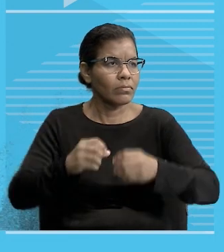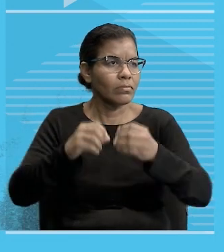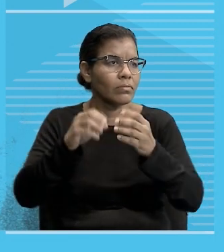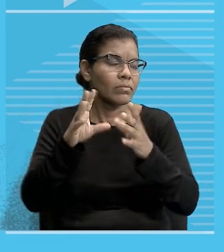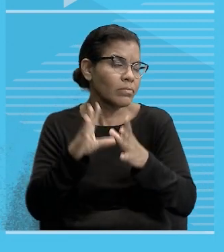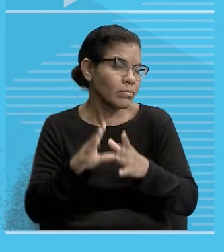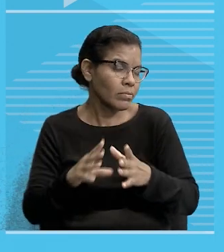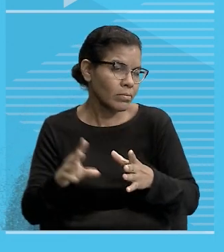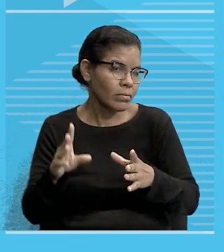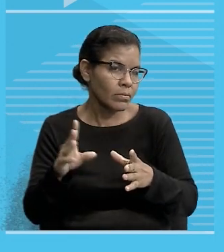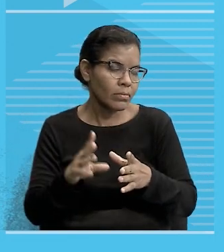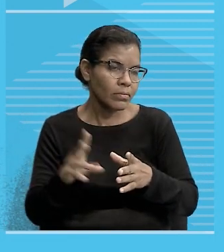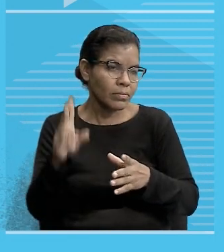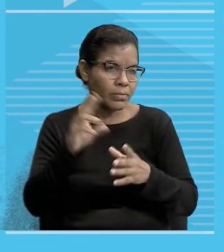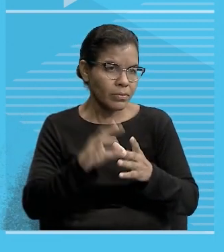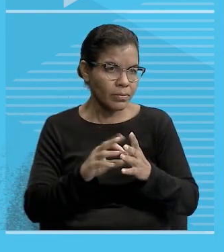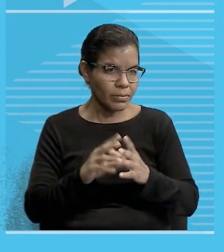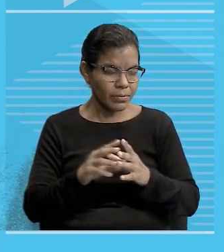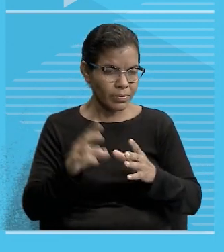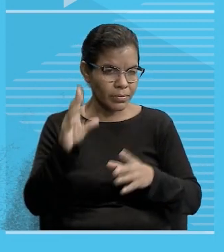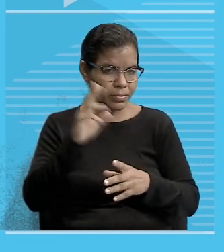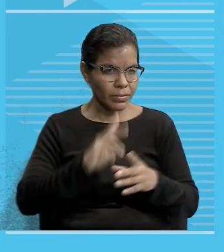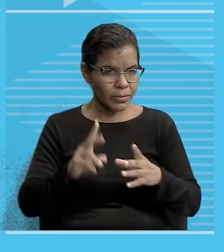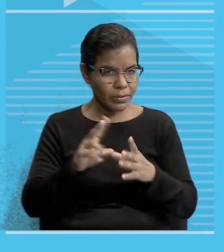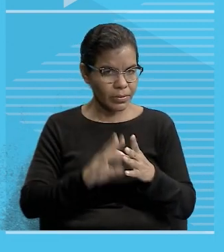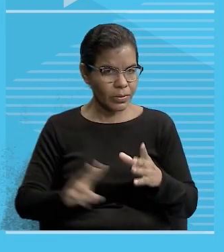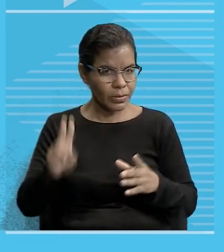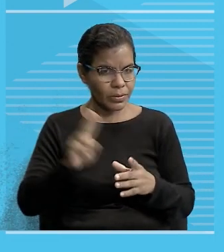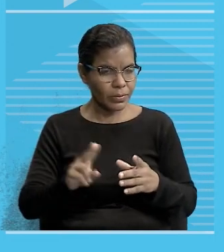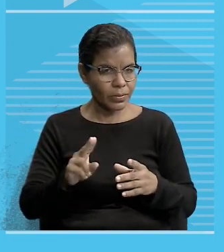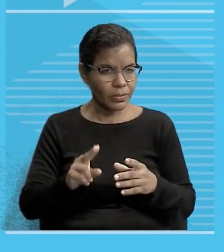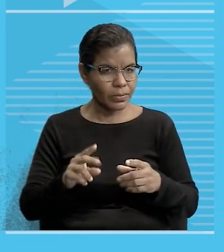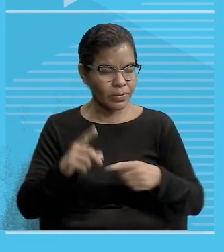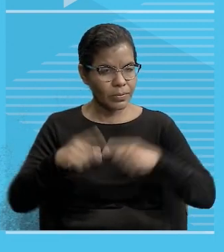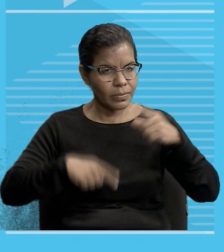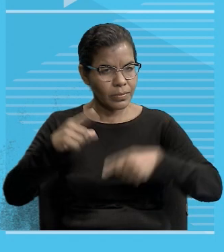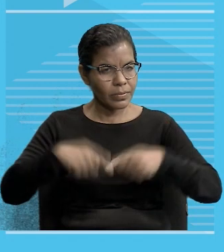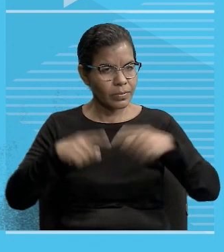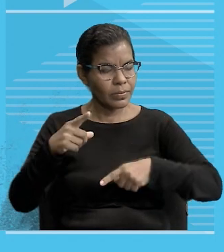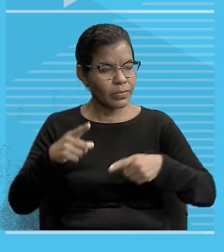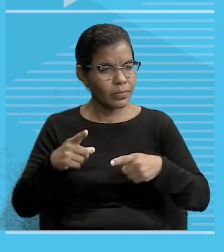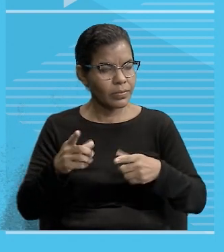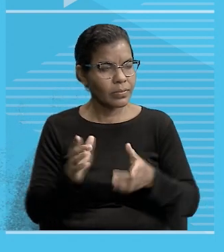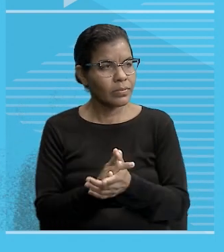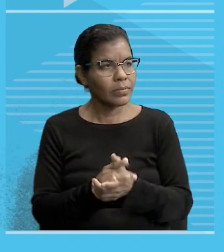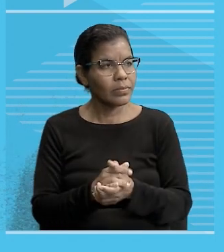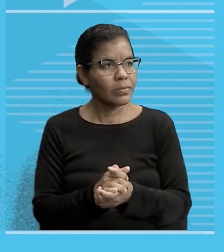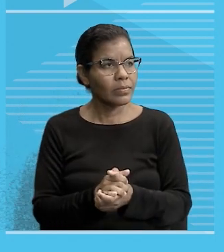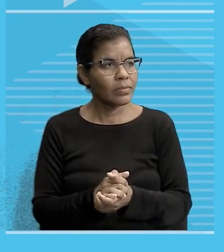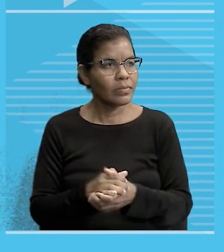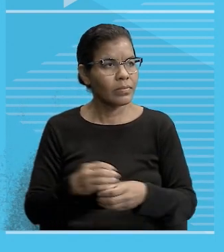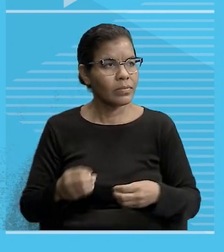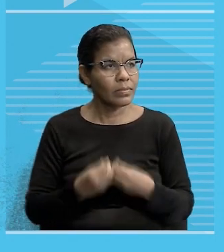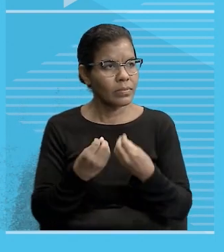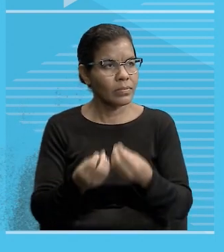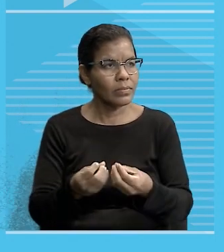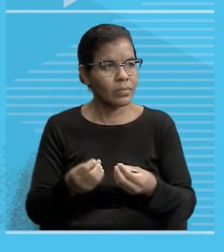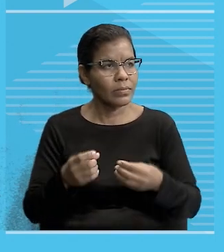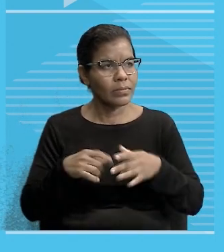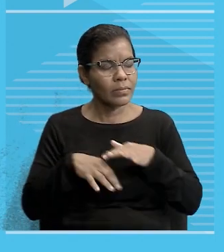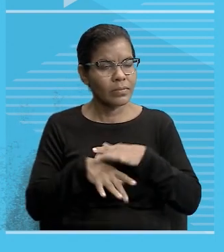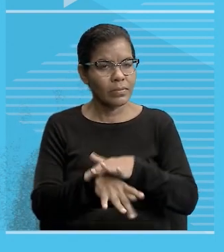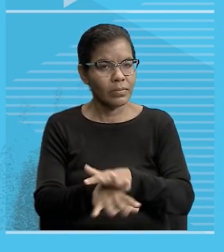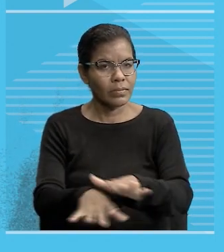ou a descrição da utilização desses recursos C contribuir